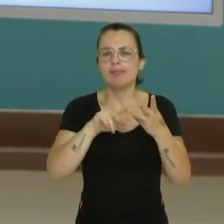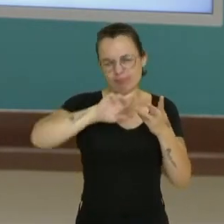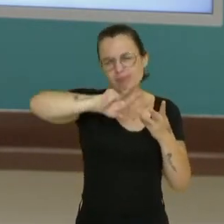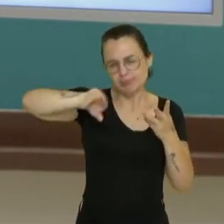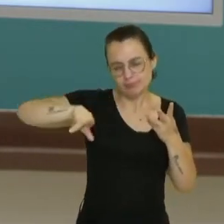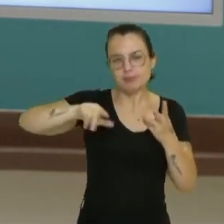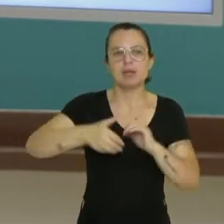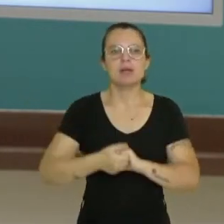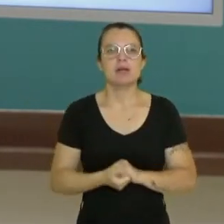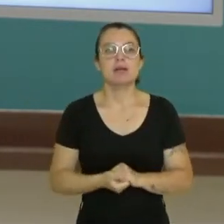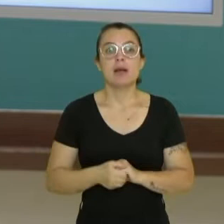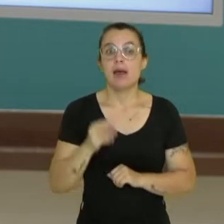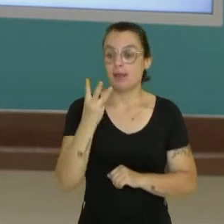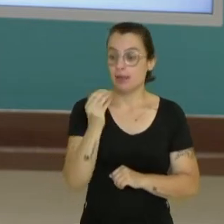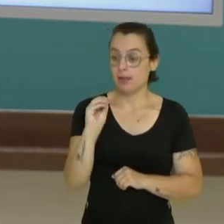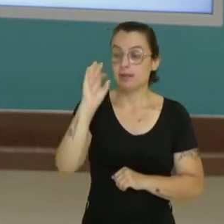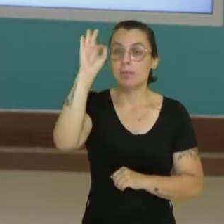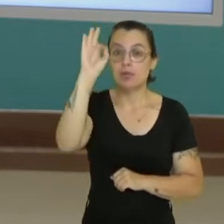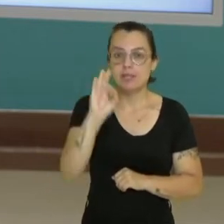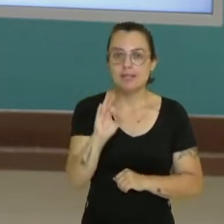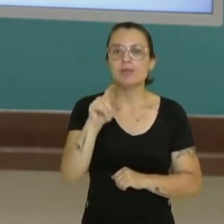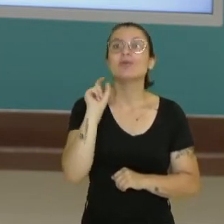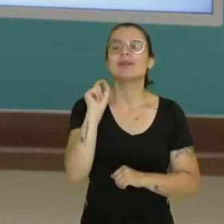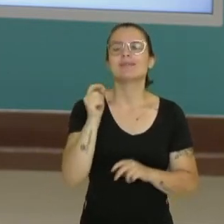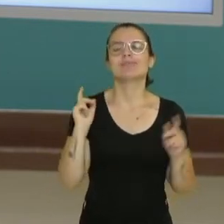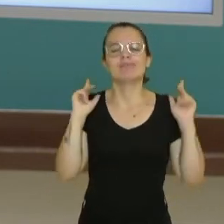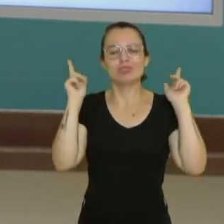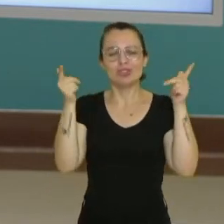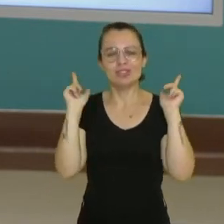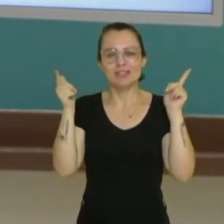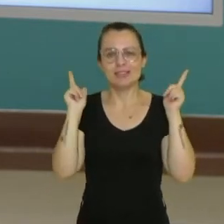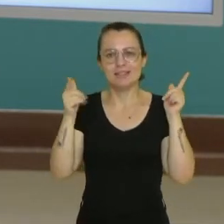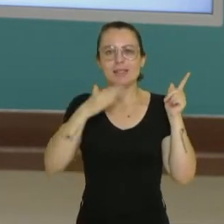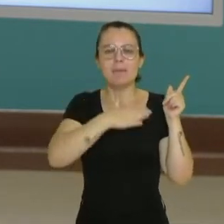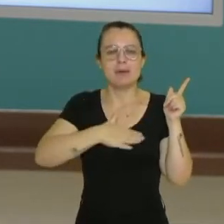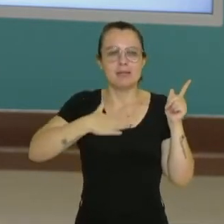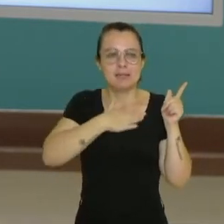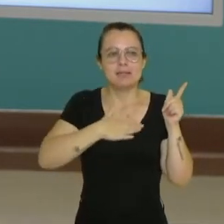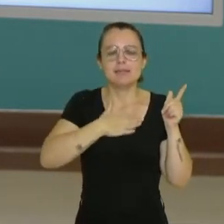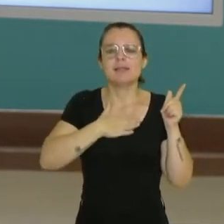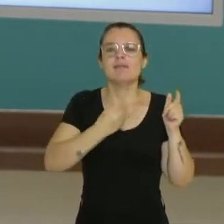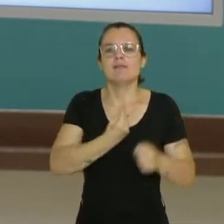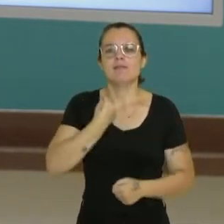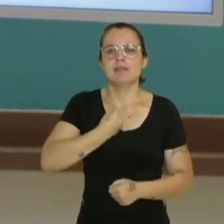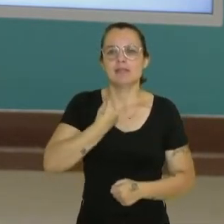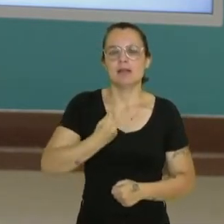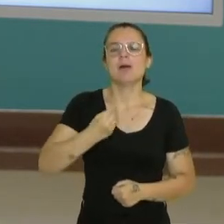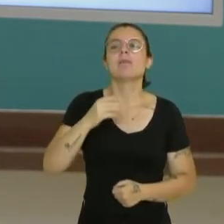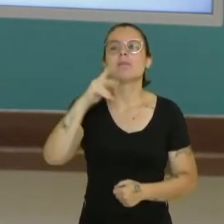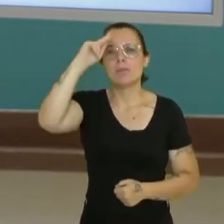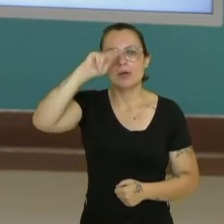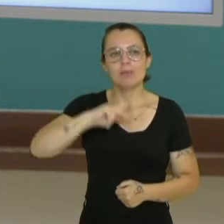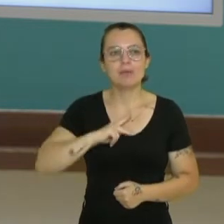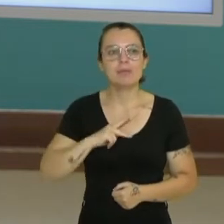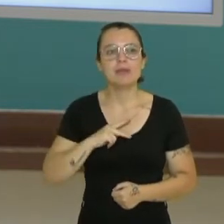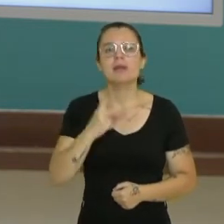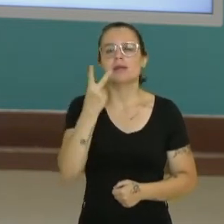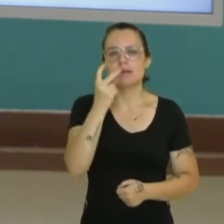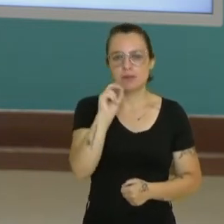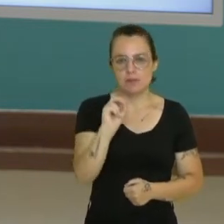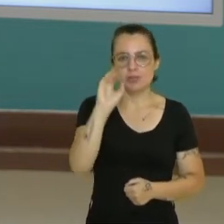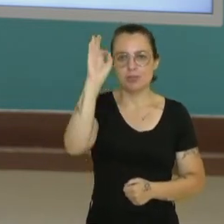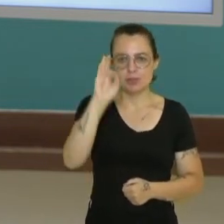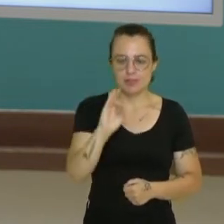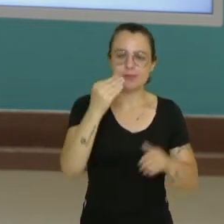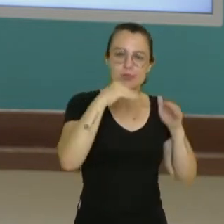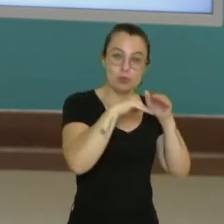situação. 30% são para o lazer e para as despesas pessoais. E 20% para investir,